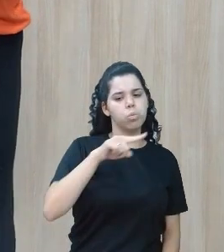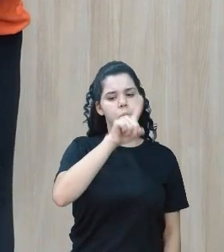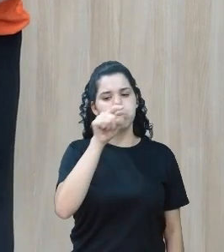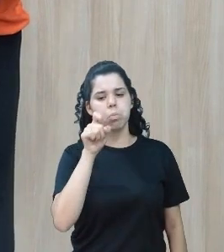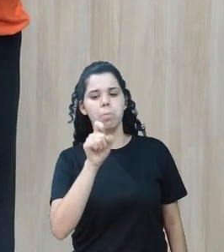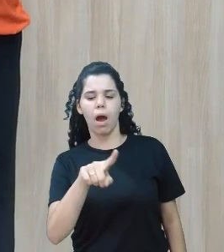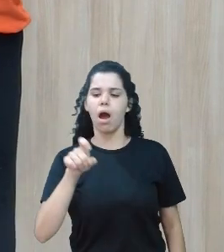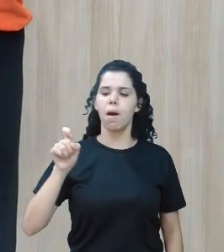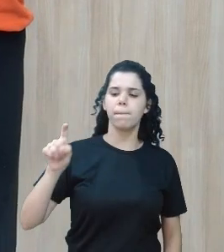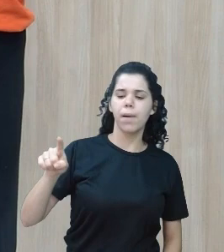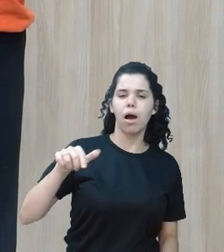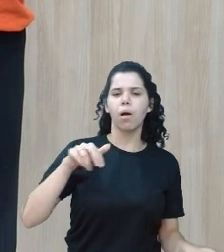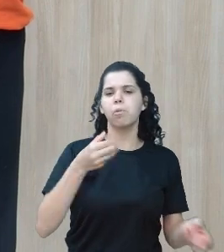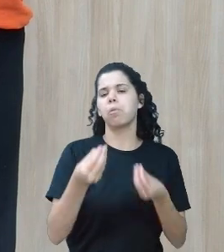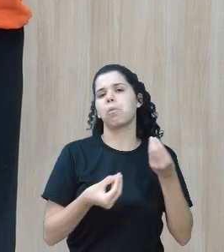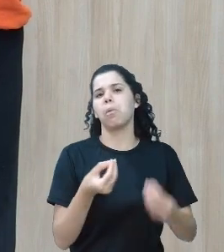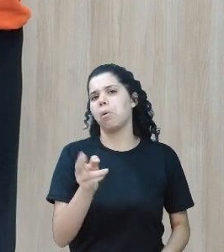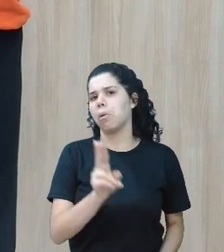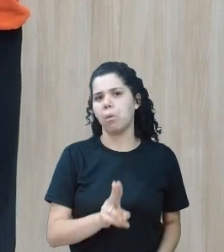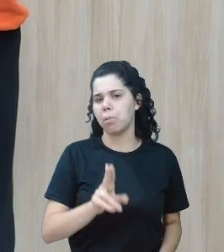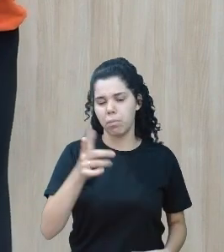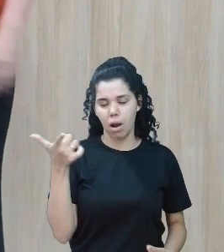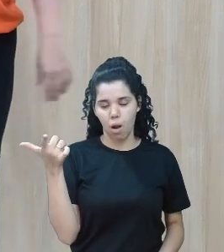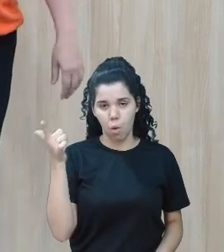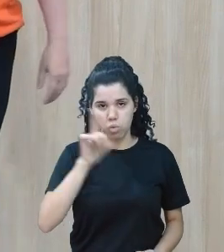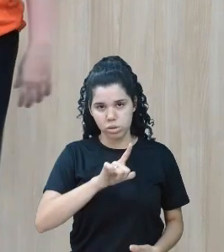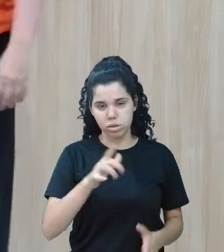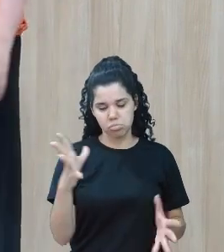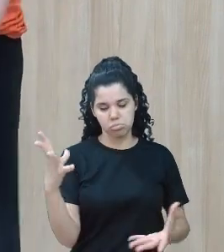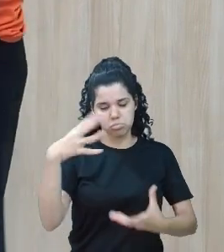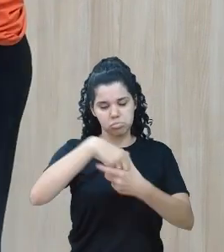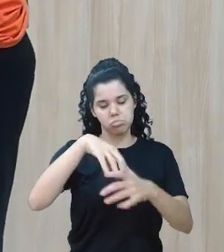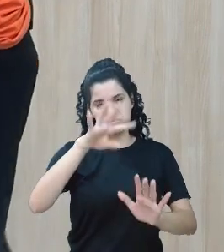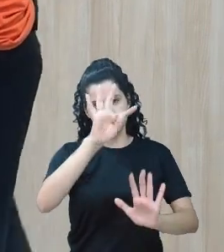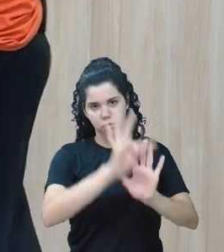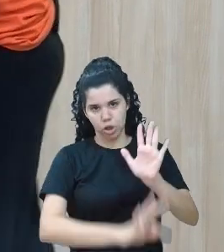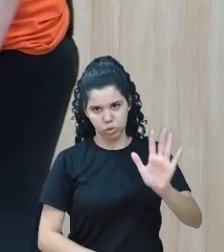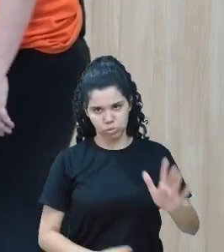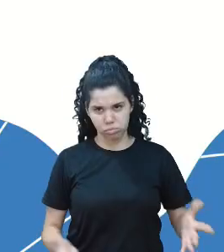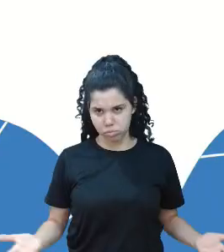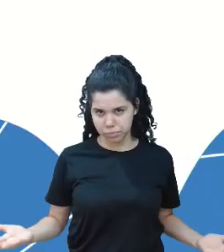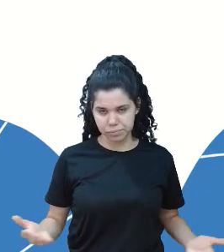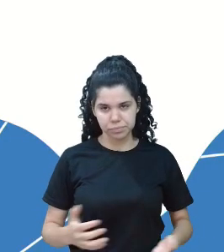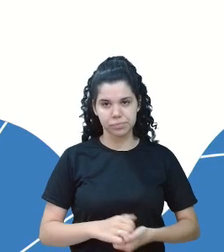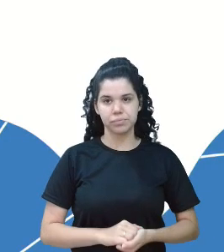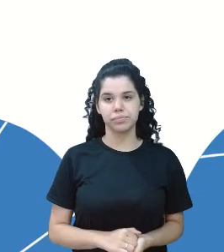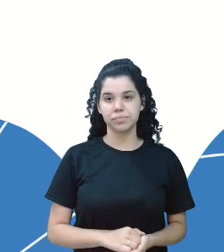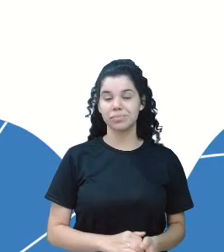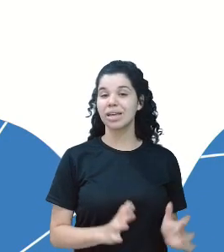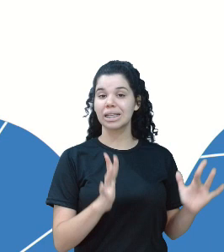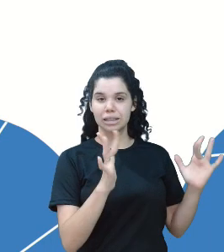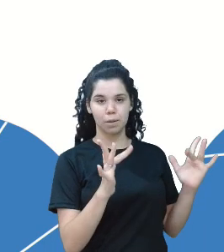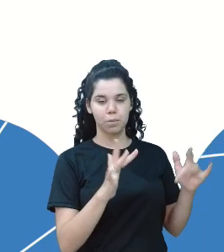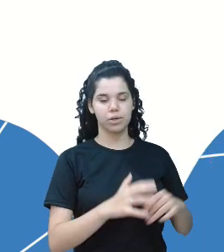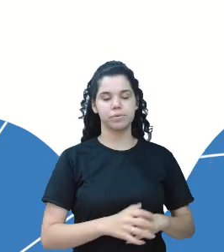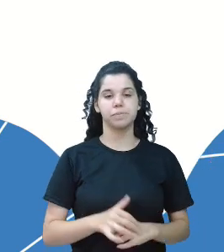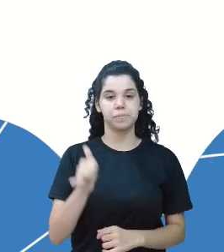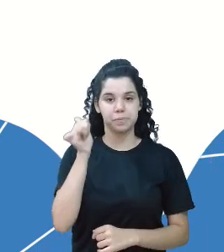determinada expressão para atribuir ao meu texto, ok? A